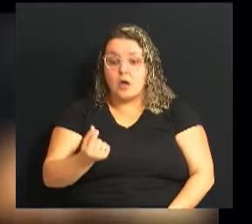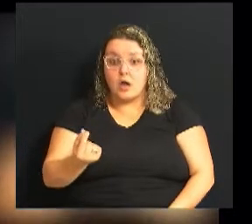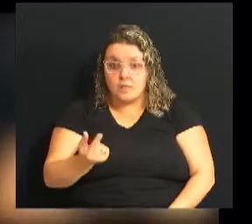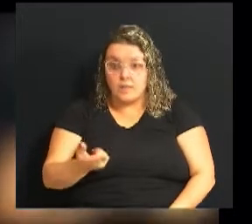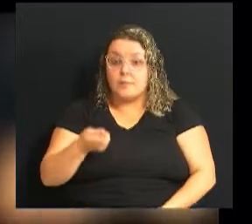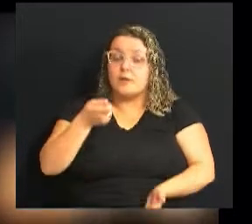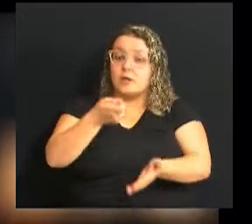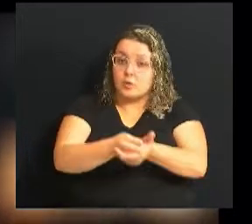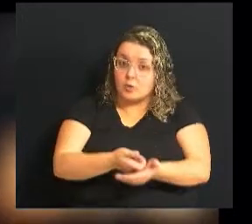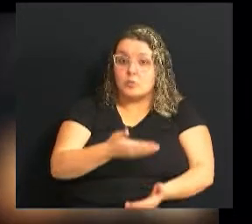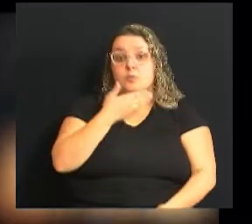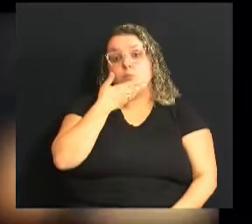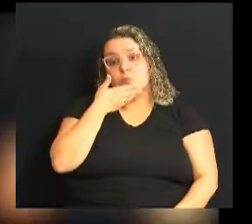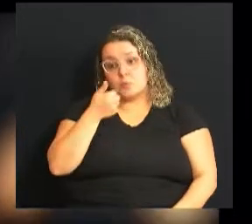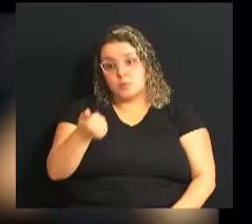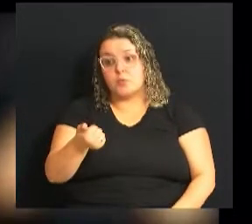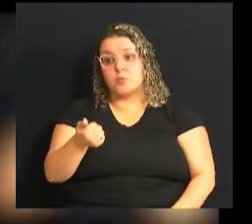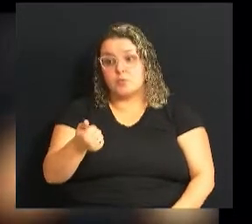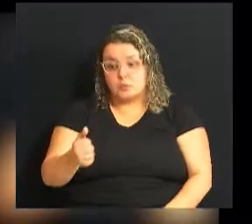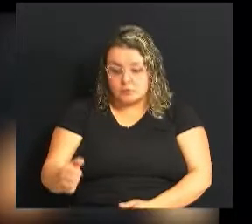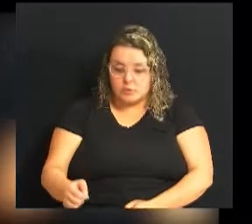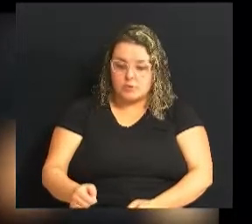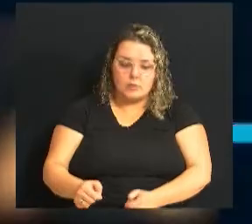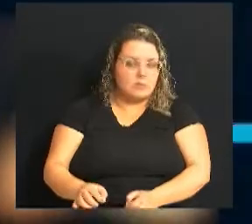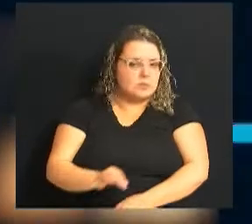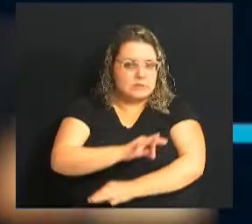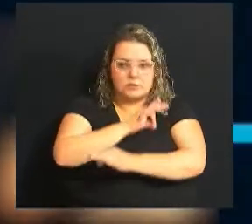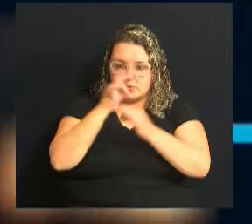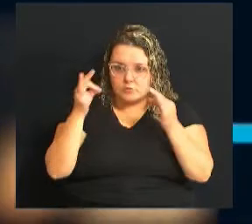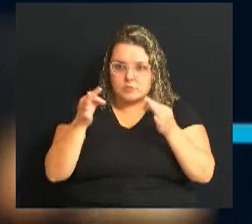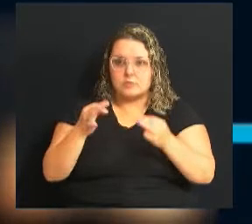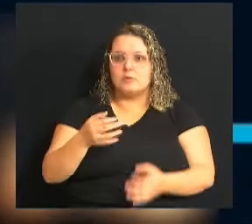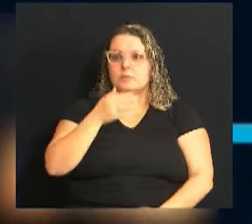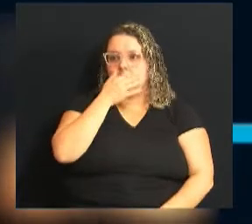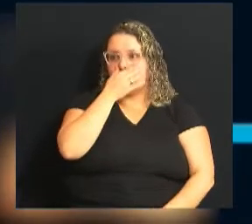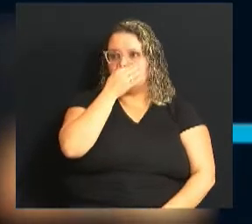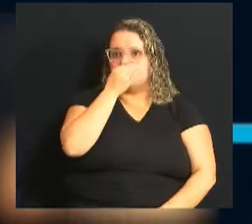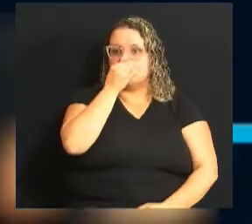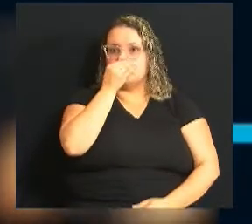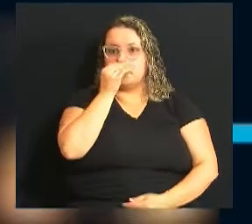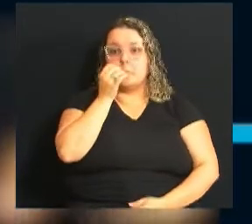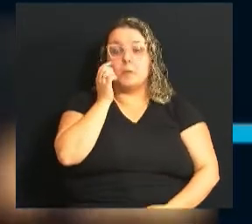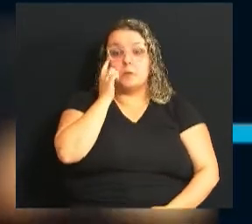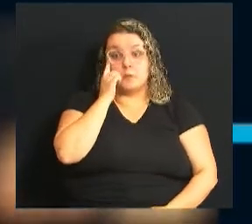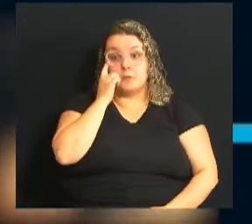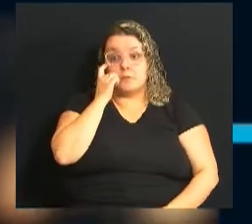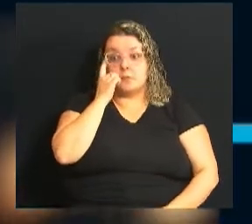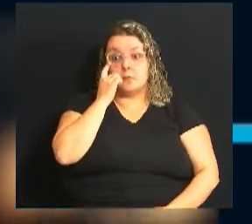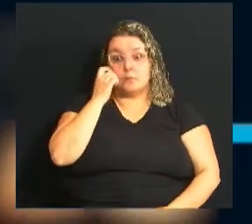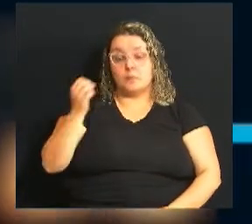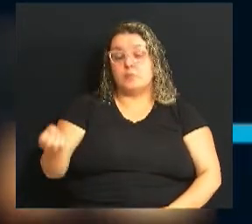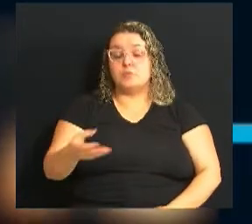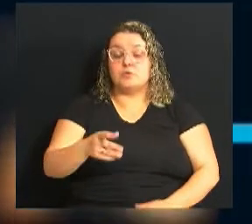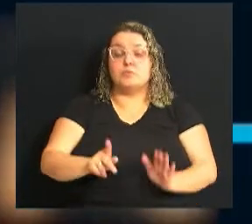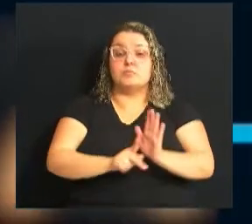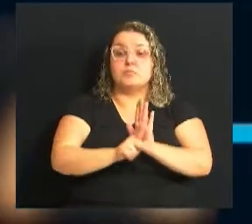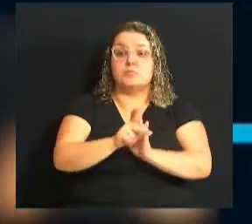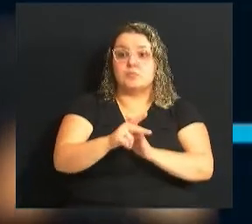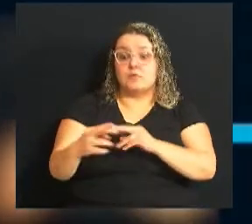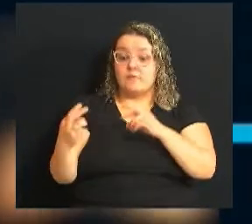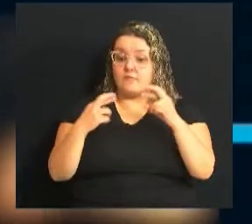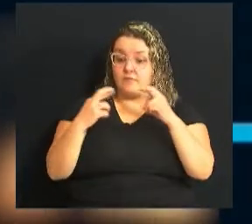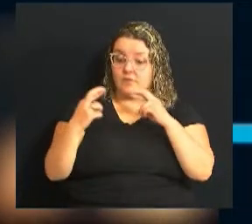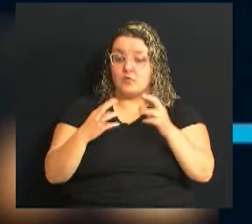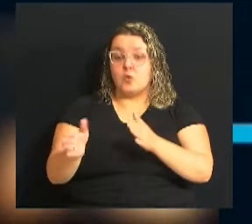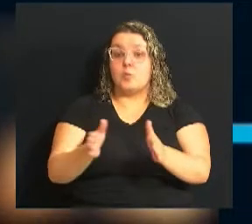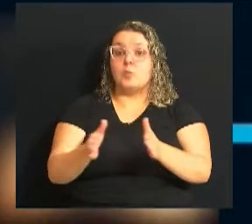das melhorias e otimização dos mesmos. Para os novos projetos, é necessário verificar o período necessário